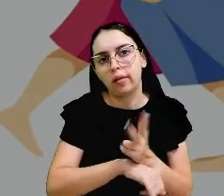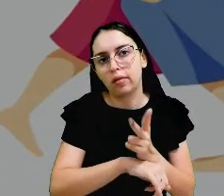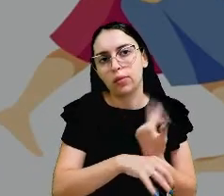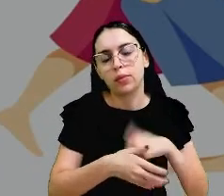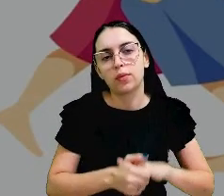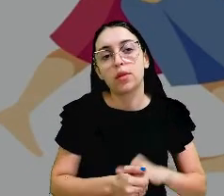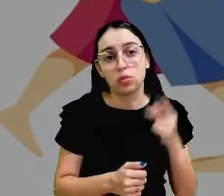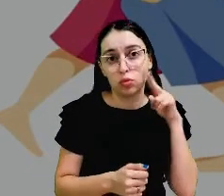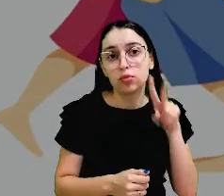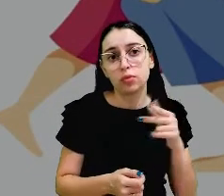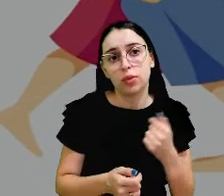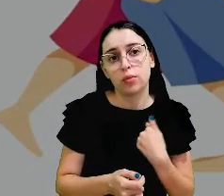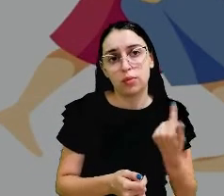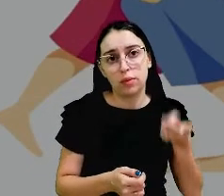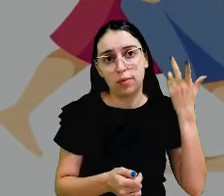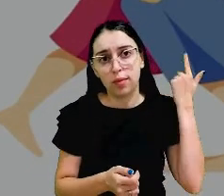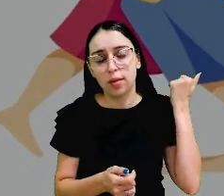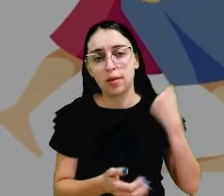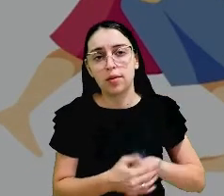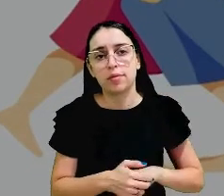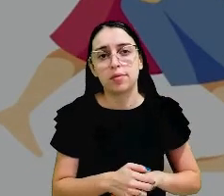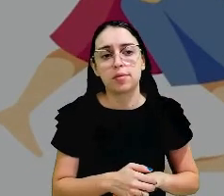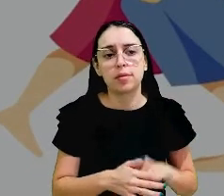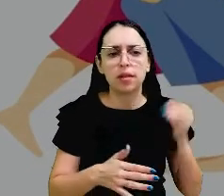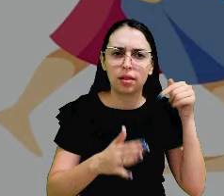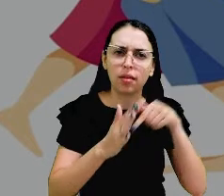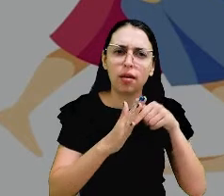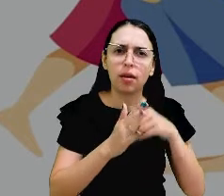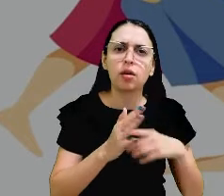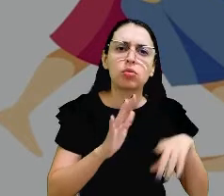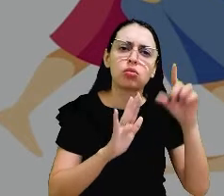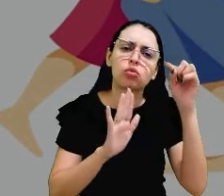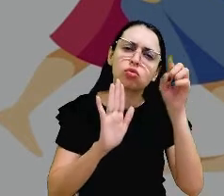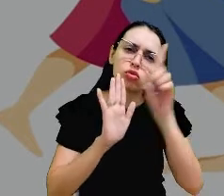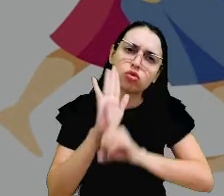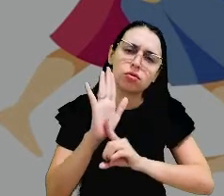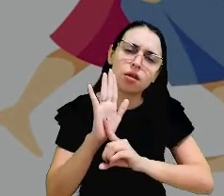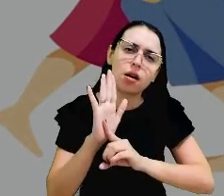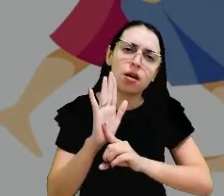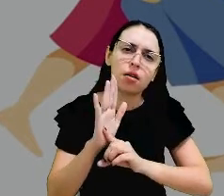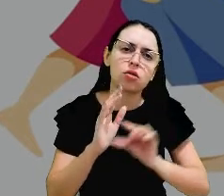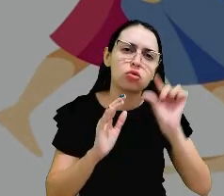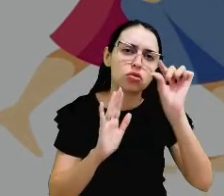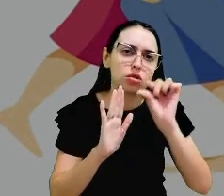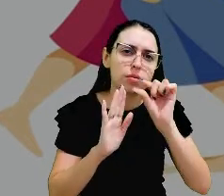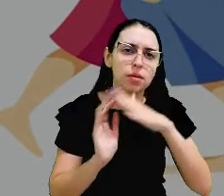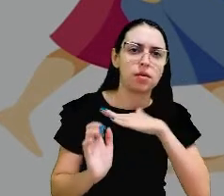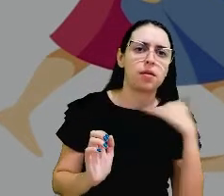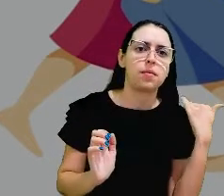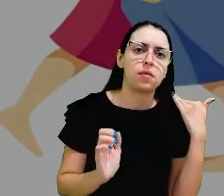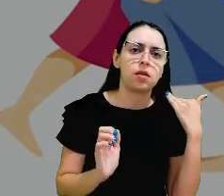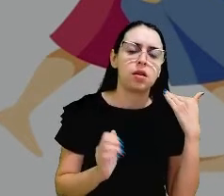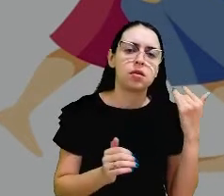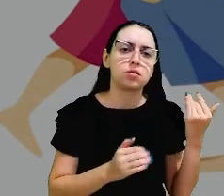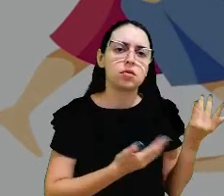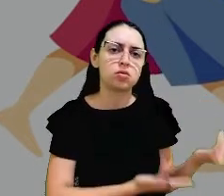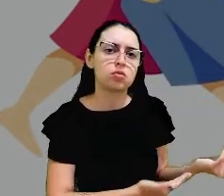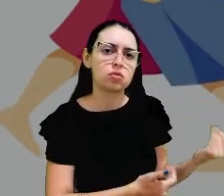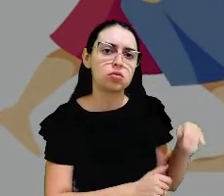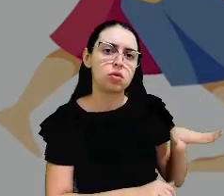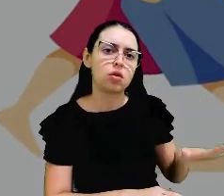nós vimos. Dentro desses objetivos do milênio, nós temos que reduzir a mortalidade na